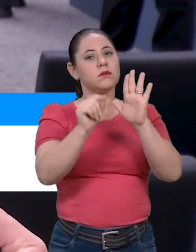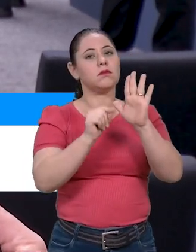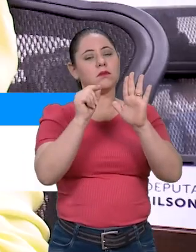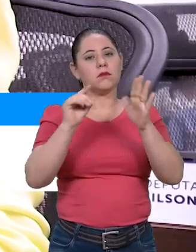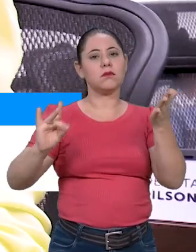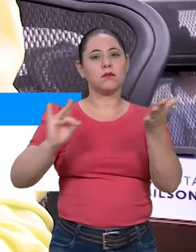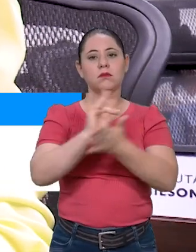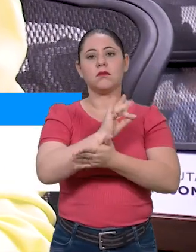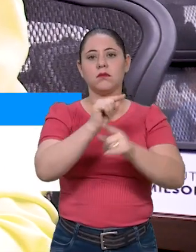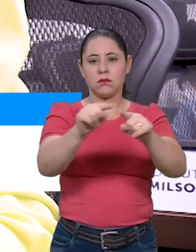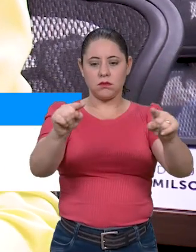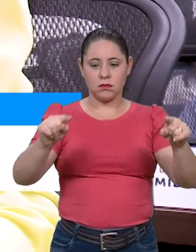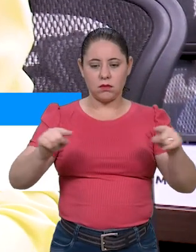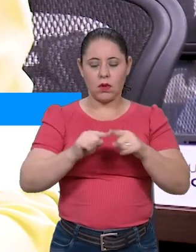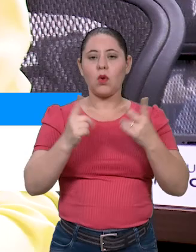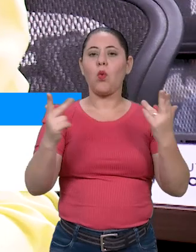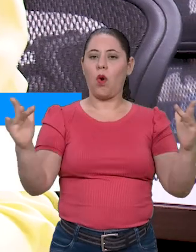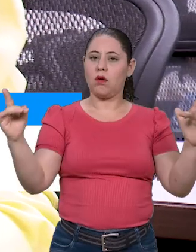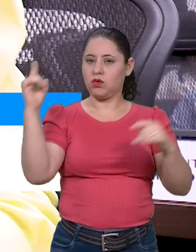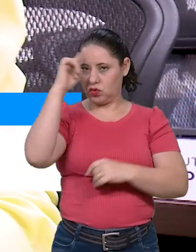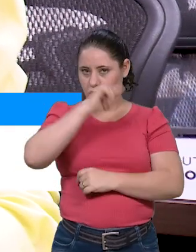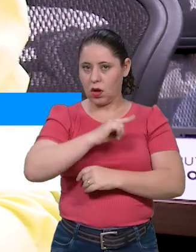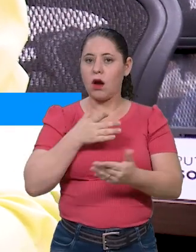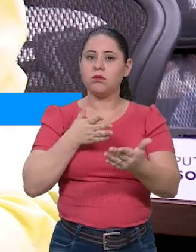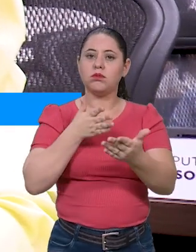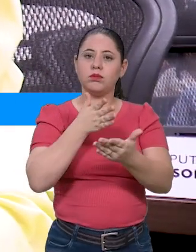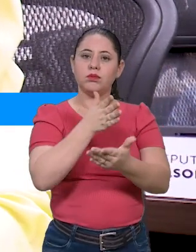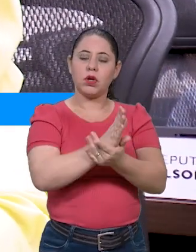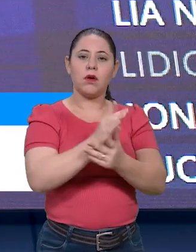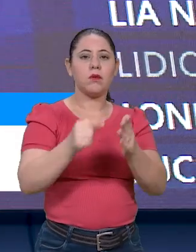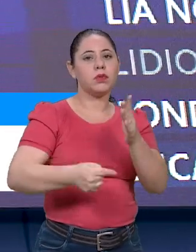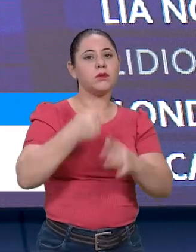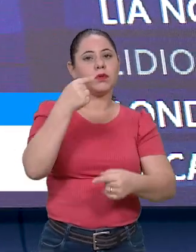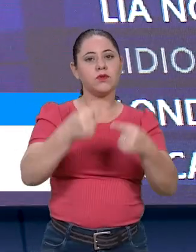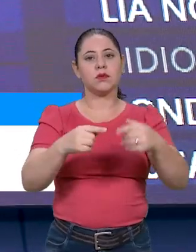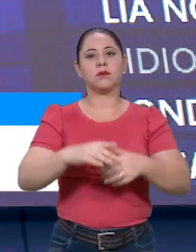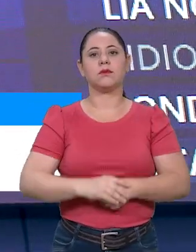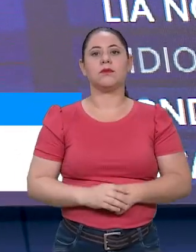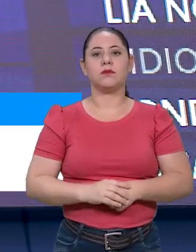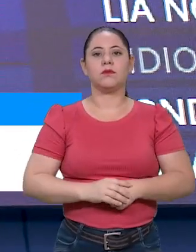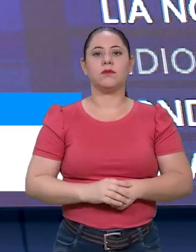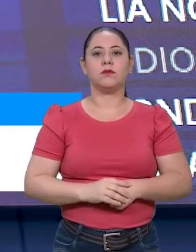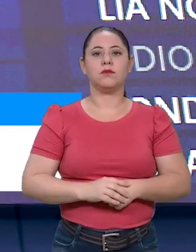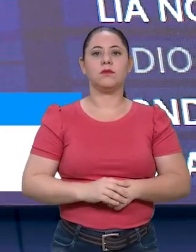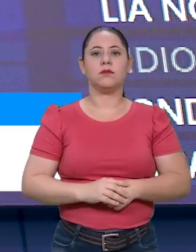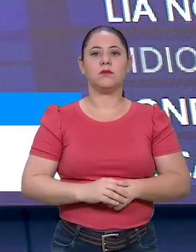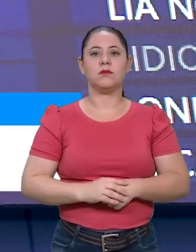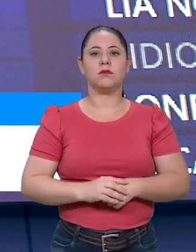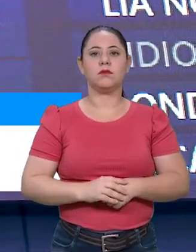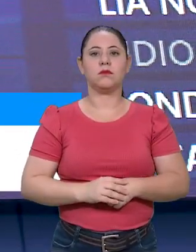nosso cidadão a proposta seguiu para a votação em plenário no mesmo dia e aprovada em primeira votação